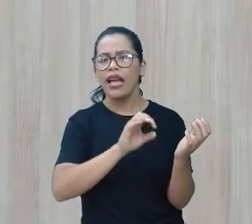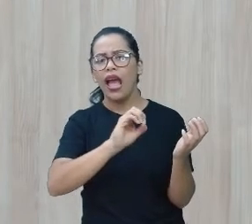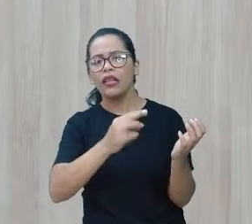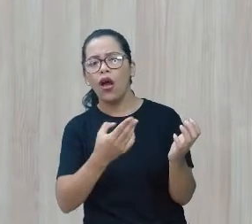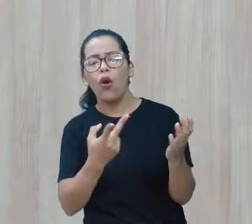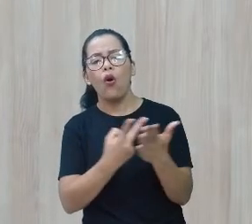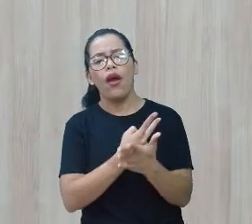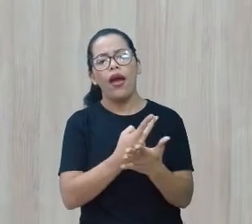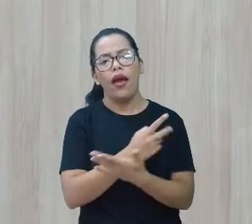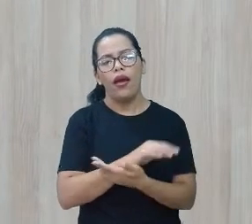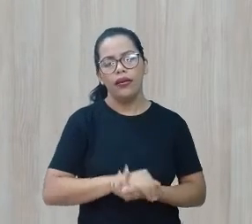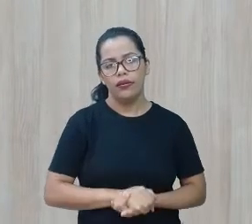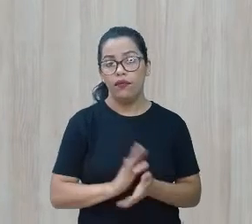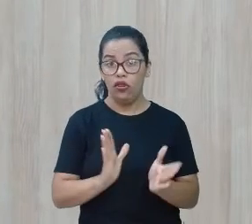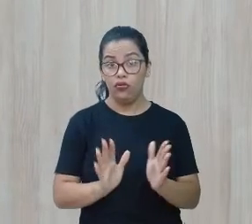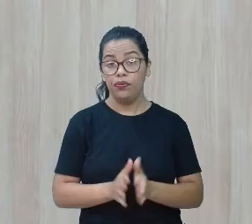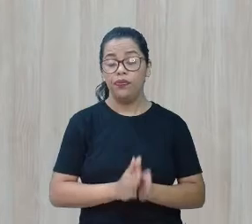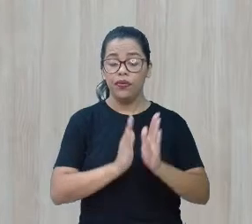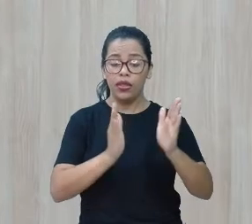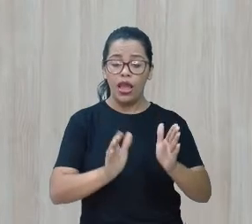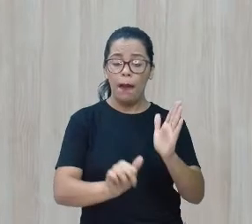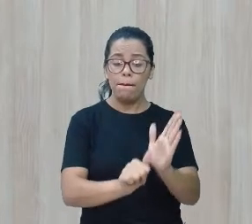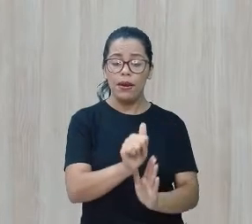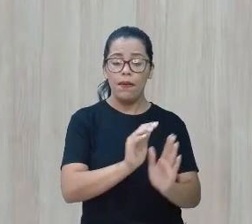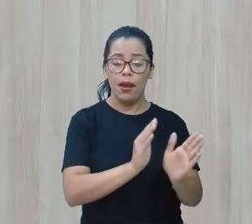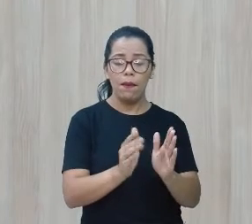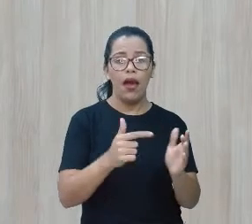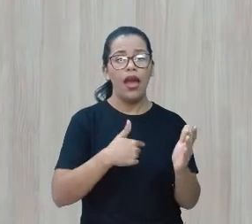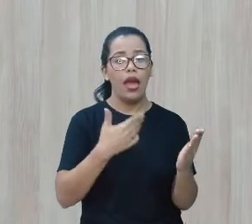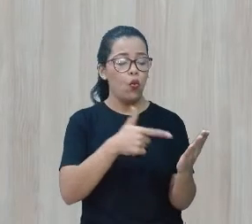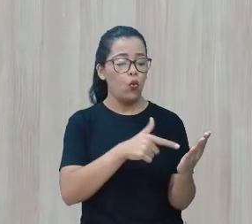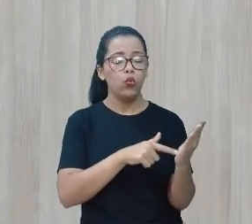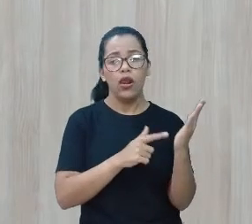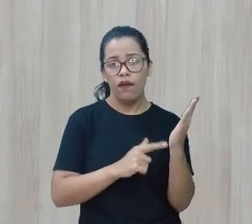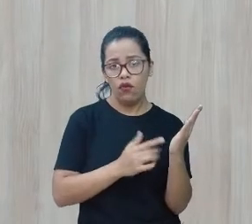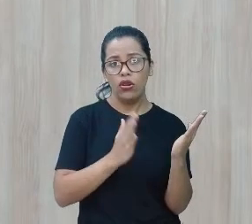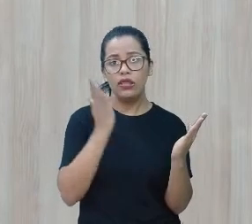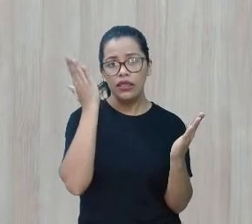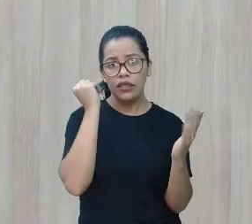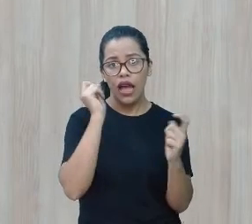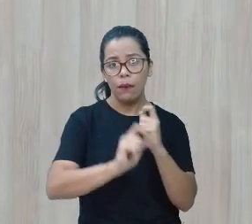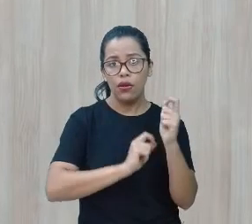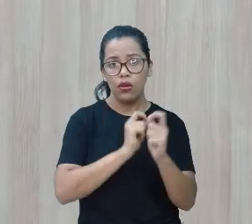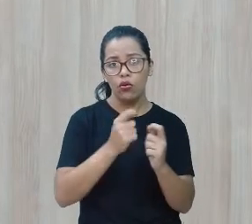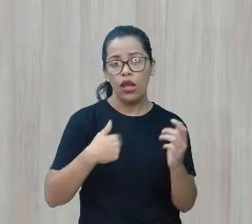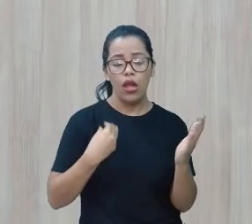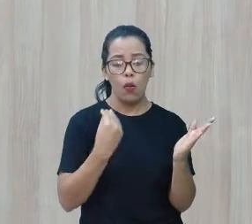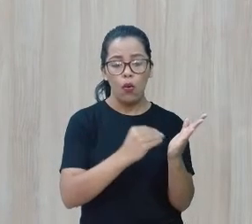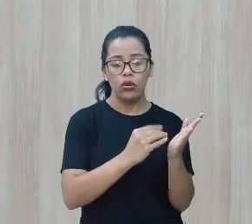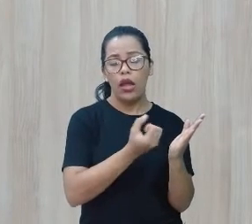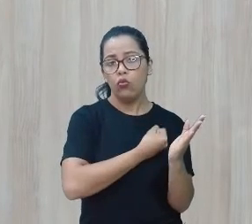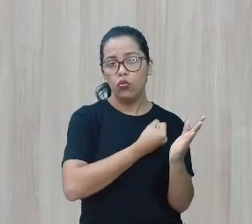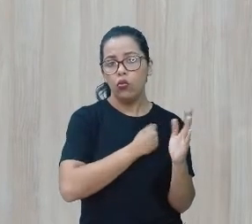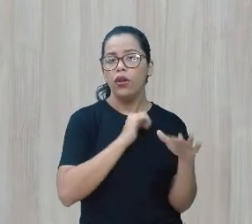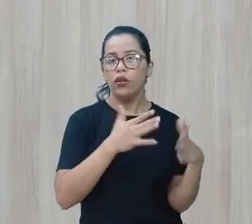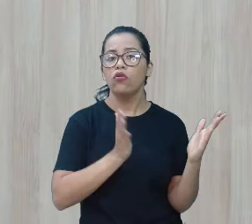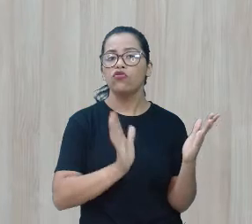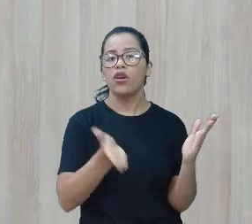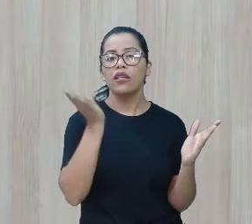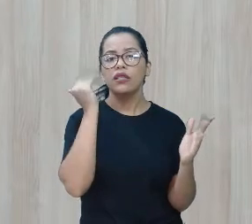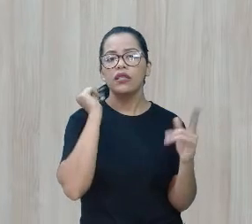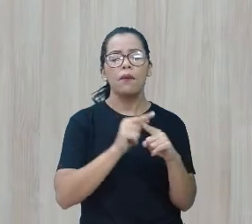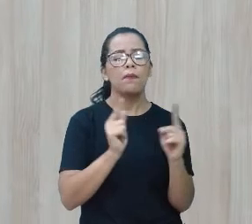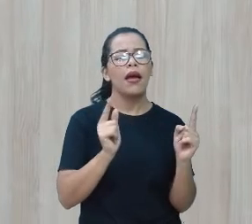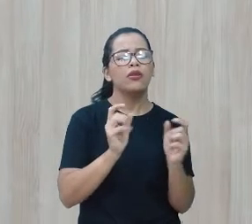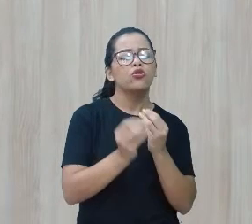até fácil, né? Como é que ele vai saber se está certo ou está errado? Fui eu que coloquei o número ou a sequência que eu desejava ali. Mas qual é o mecanismo que